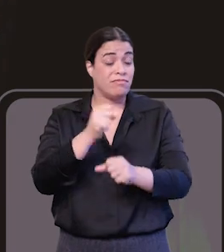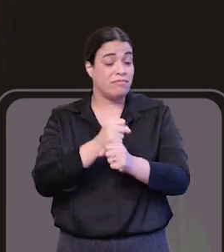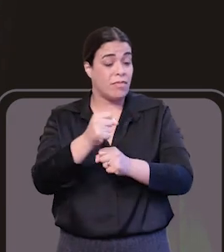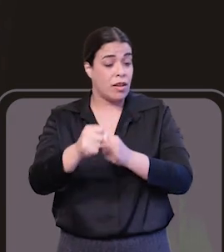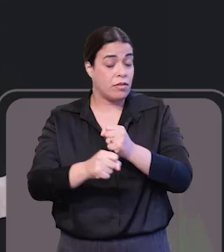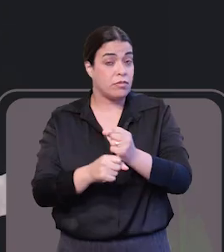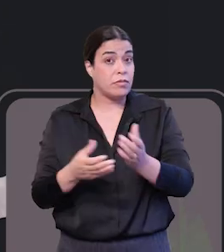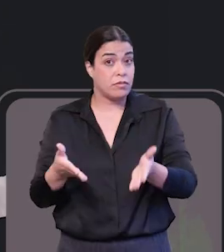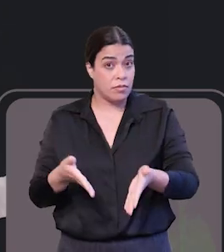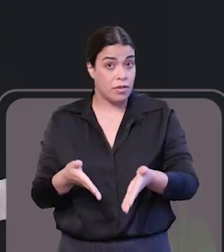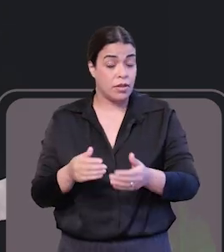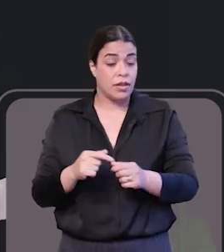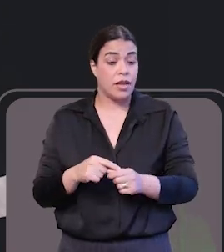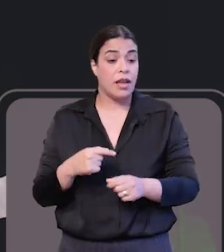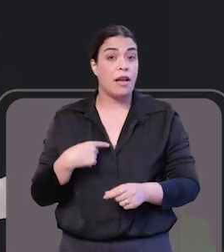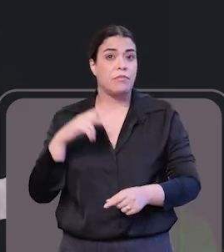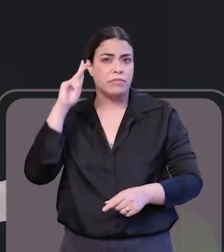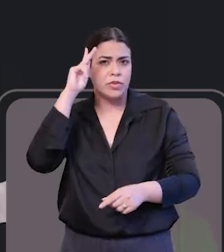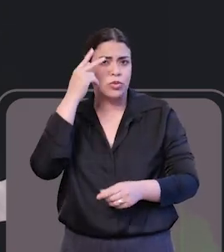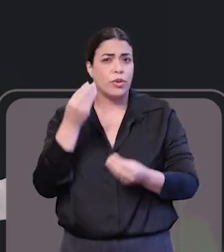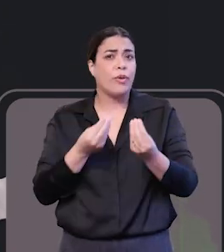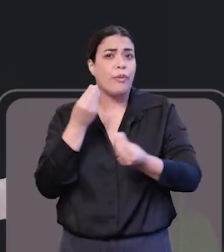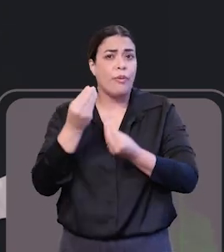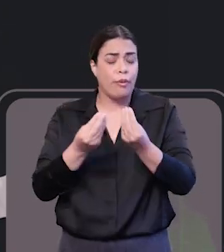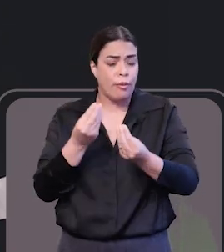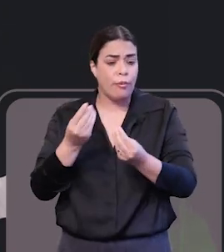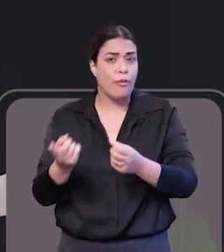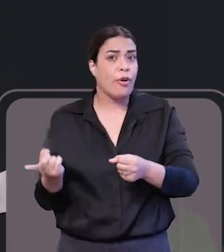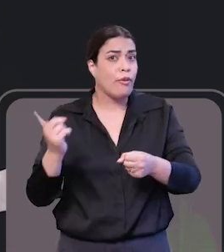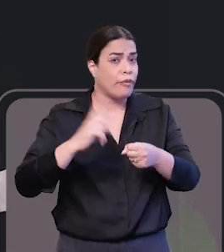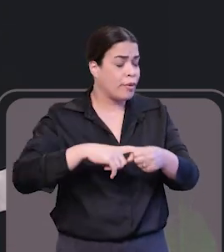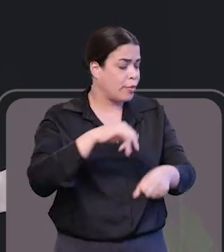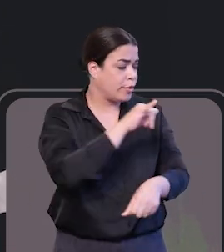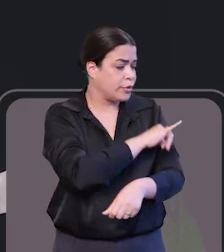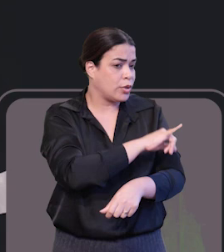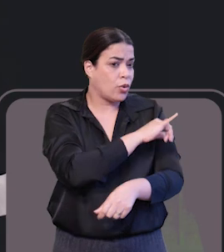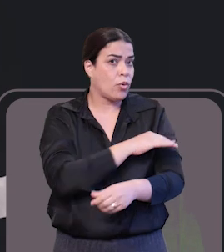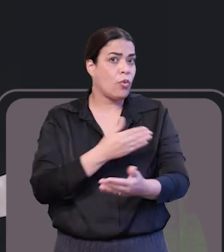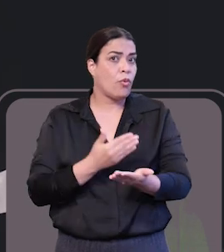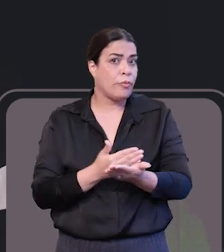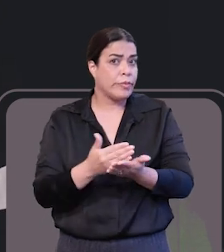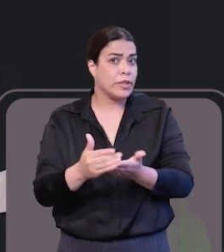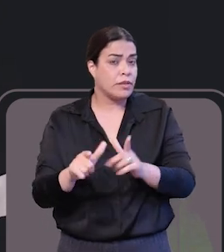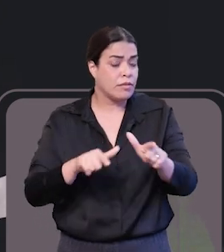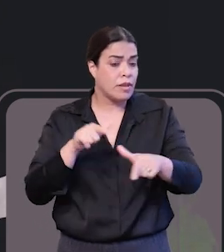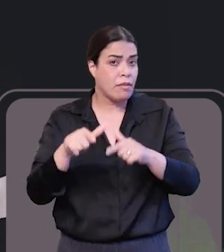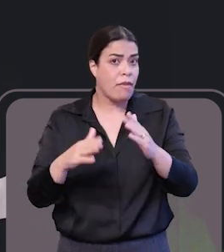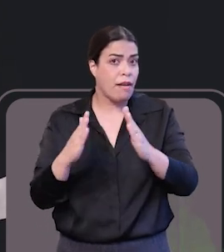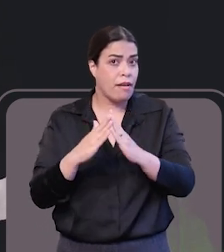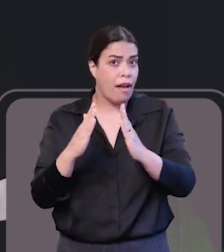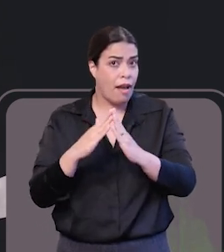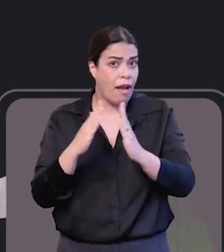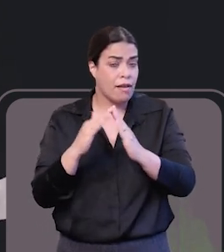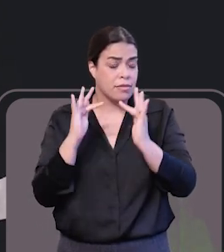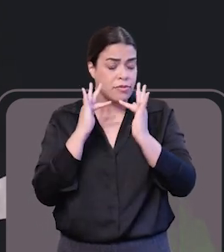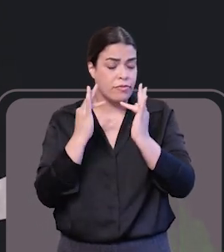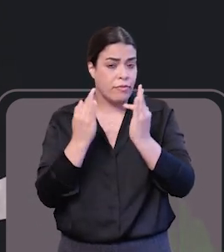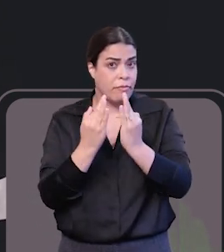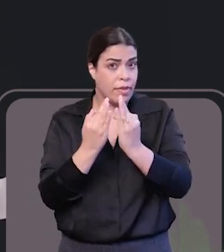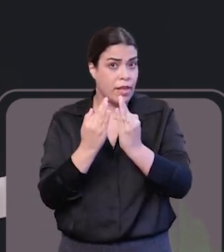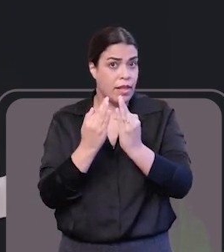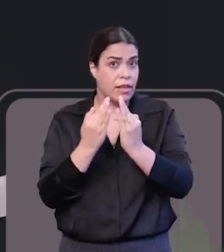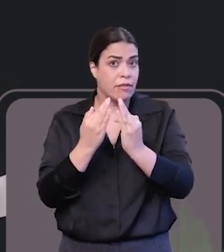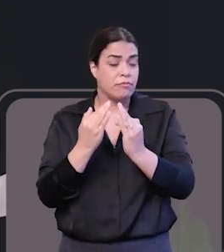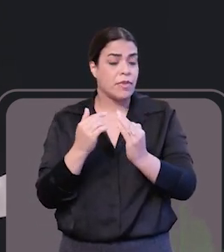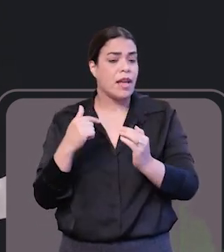anos a minha história é o seguinte quando eu cheguei aqui no Rio eu comecei a trabalhar em casa de família